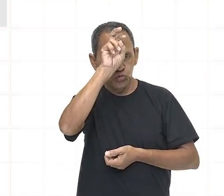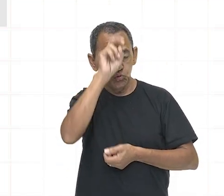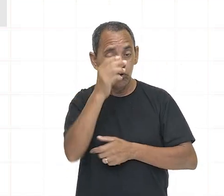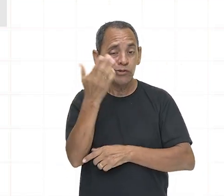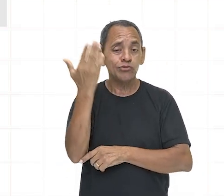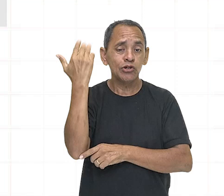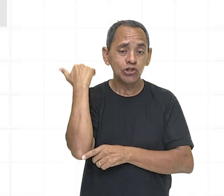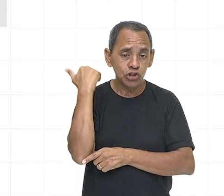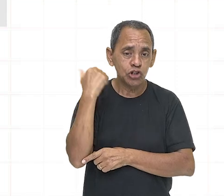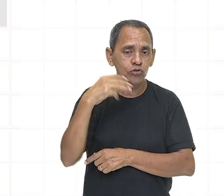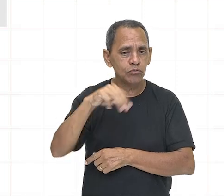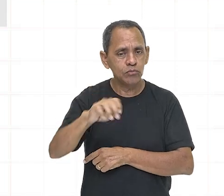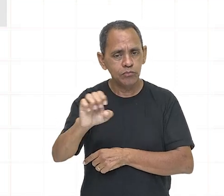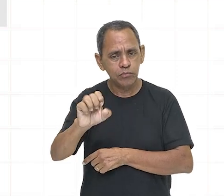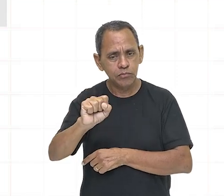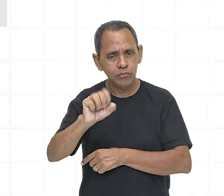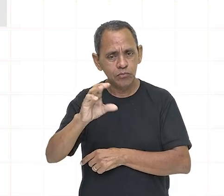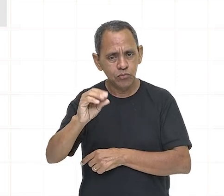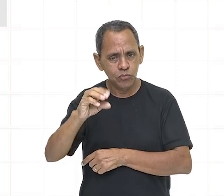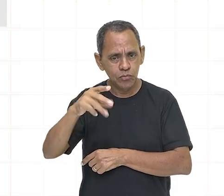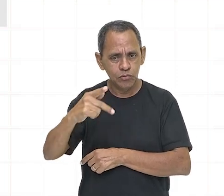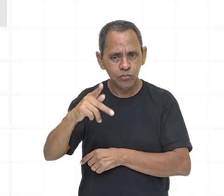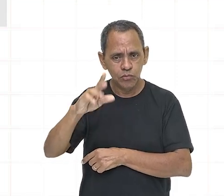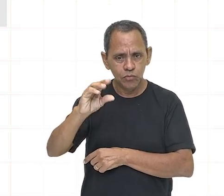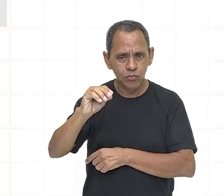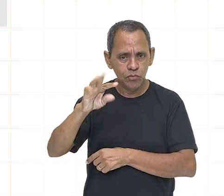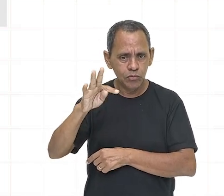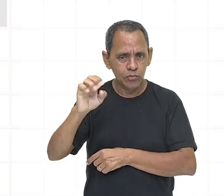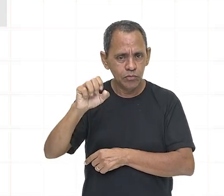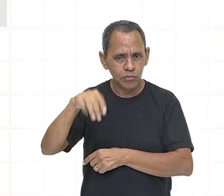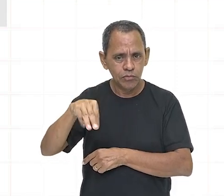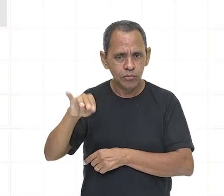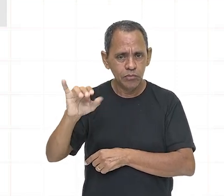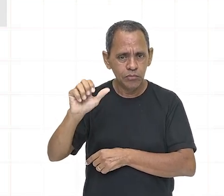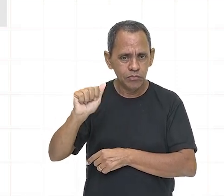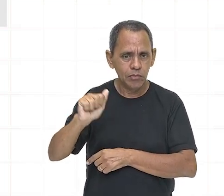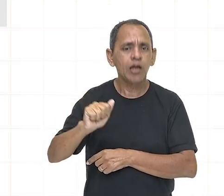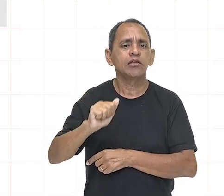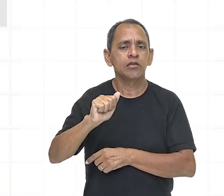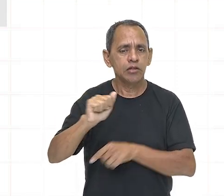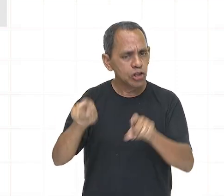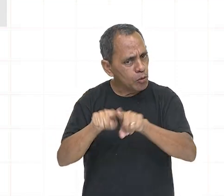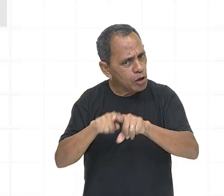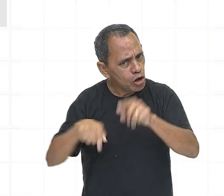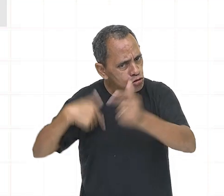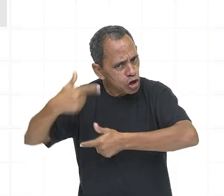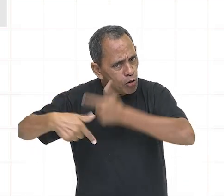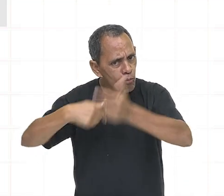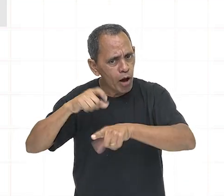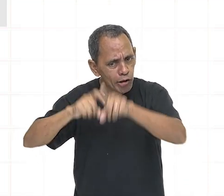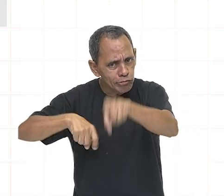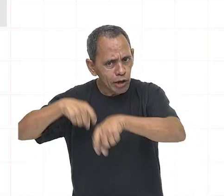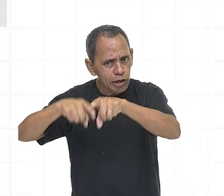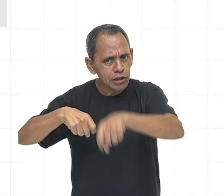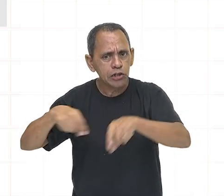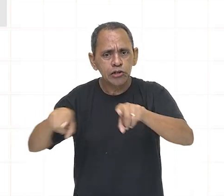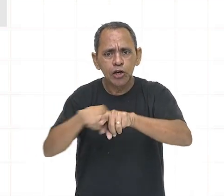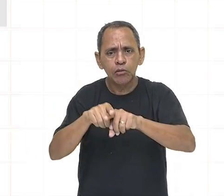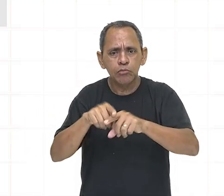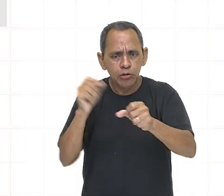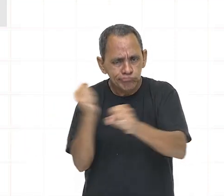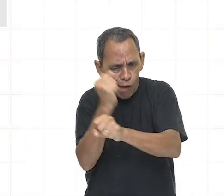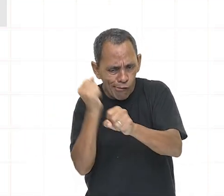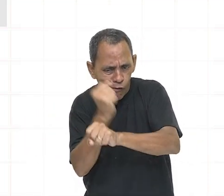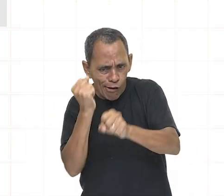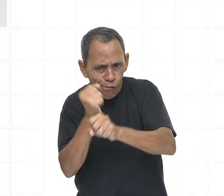muito ligado ao campo. A maioria começa com esses trabalhos, né, no campo. Então, o trabalho agrícola, né, e a construção aí de